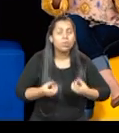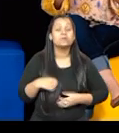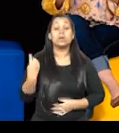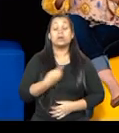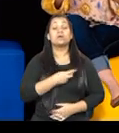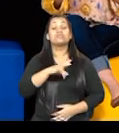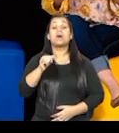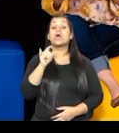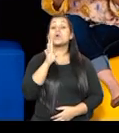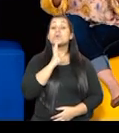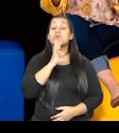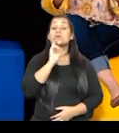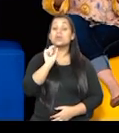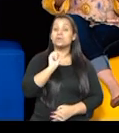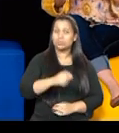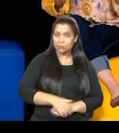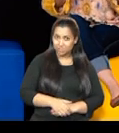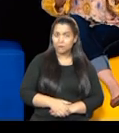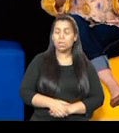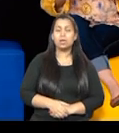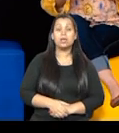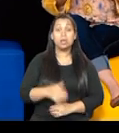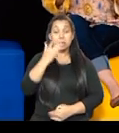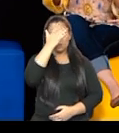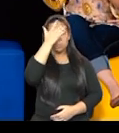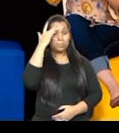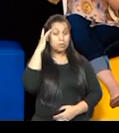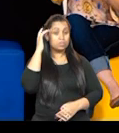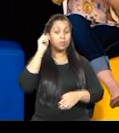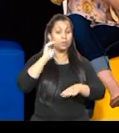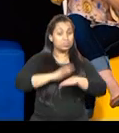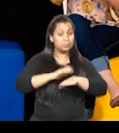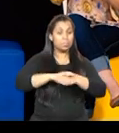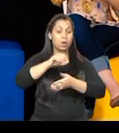iremos conhecer algumas referências de autores e de suas obras.